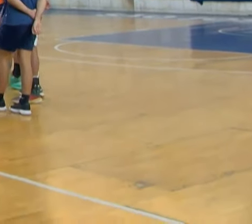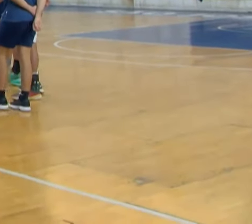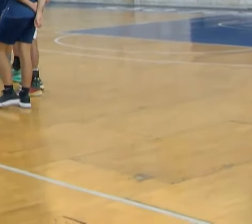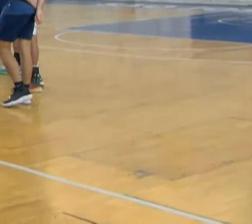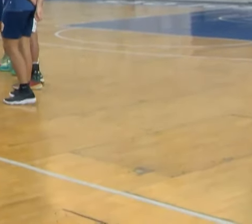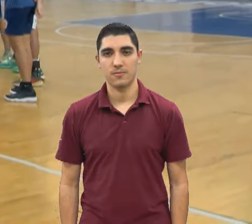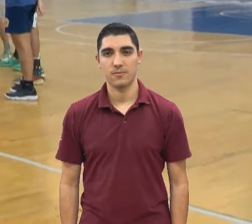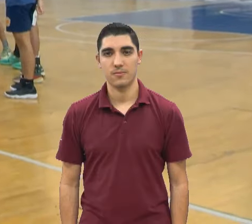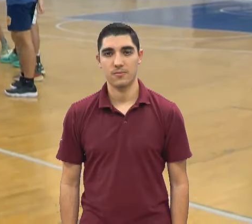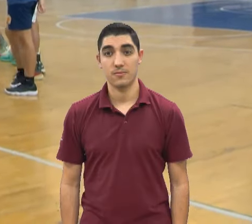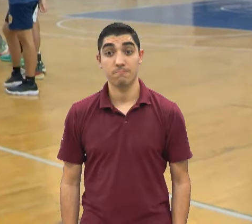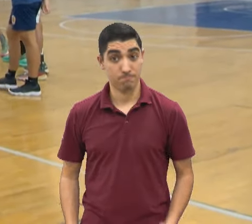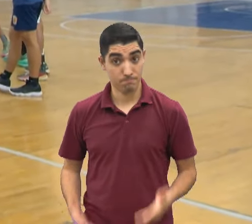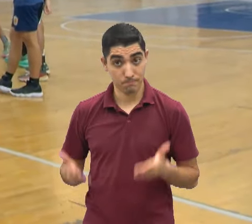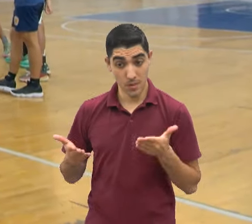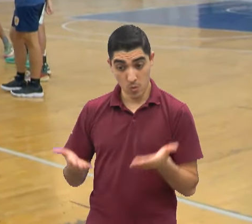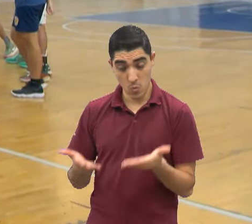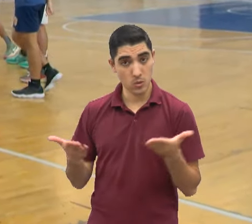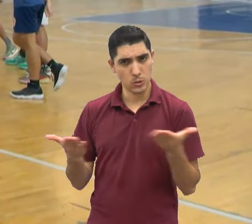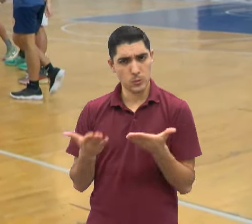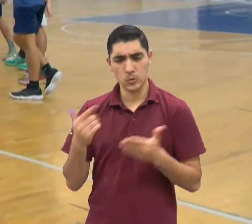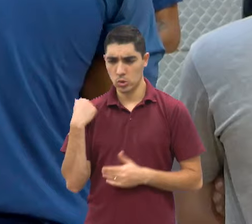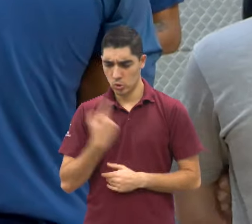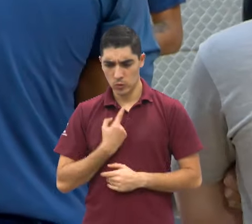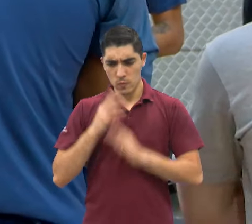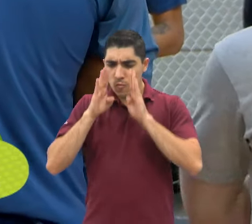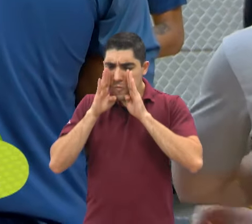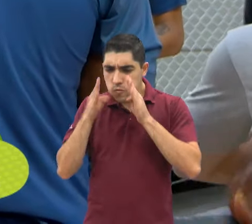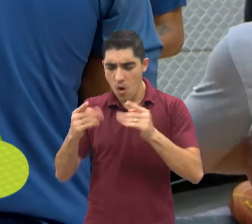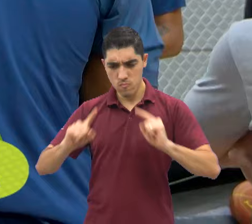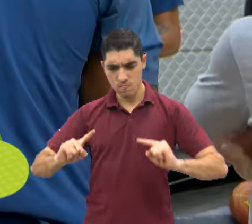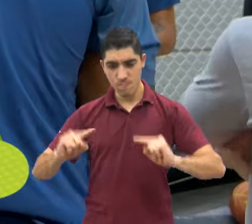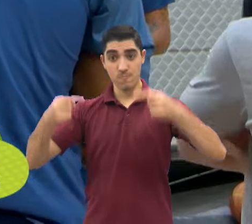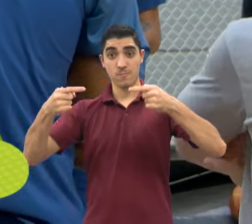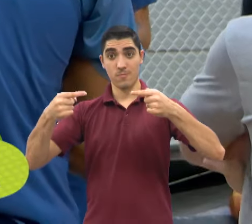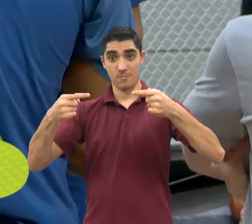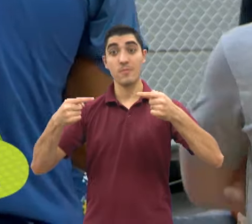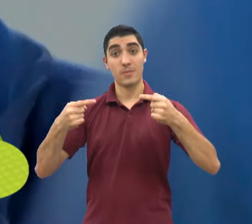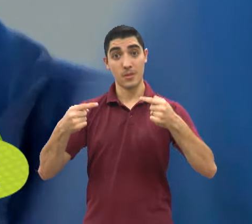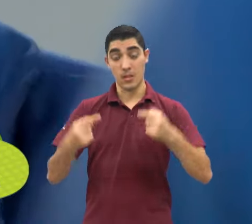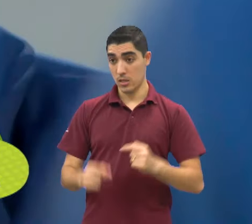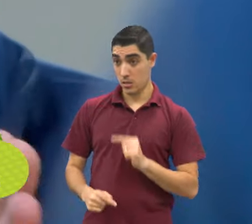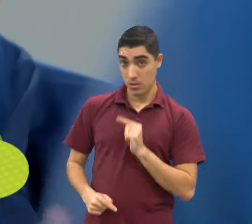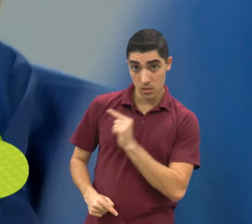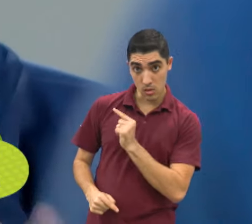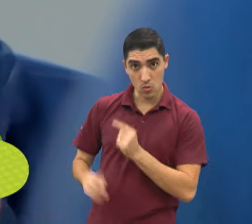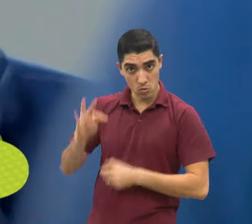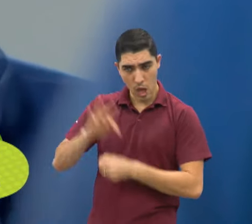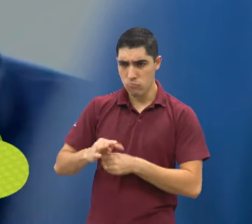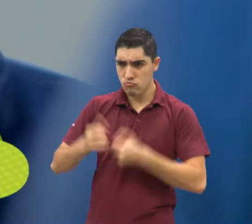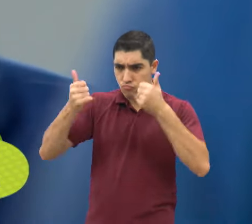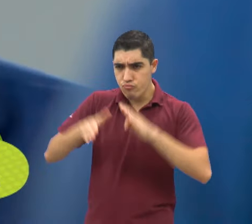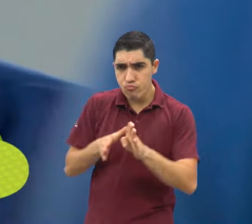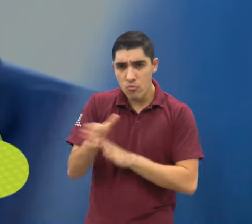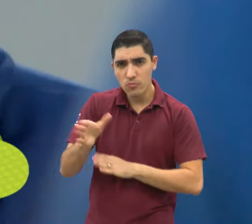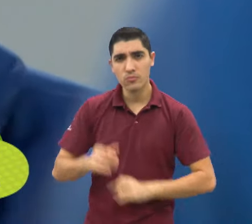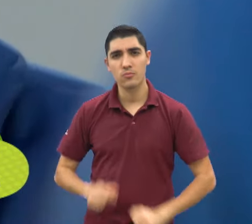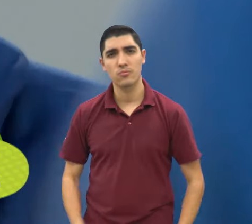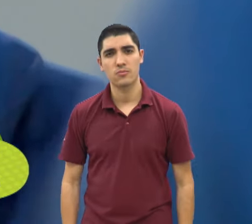Por aqui só se fala na decisão de hoje à noite. E o papo é reto.